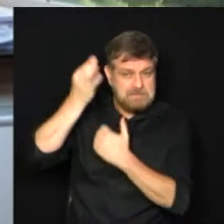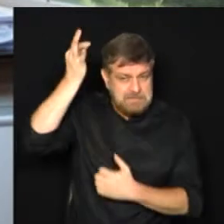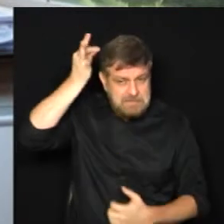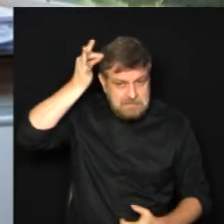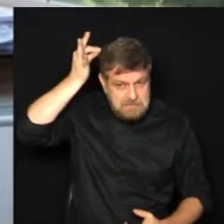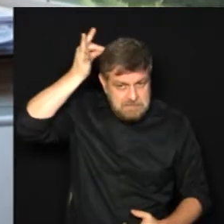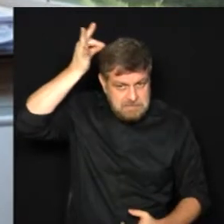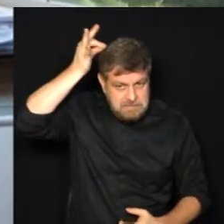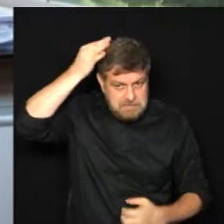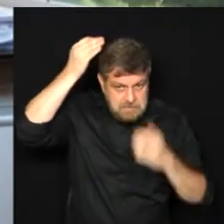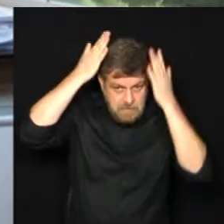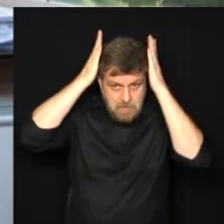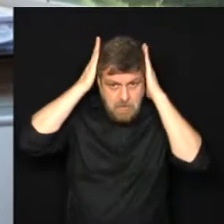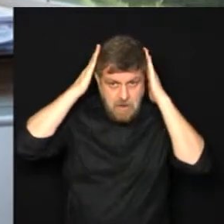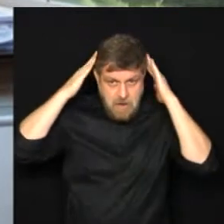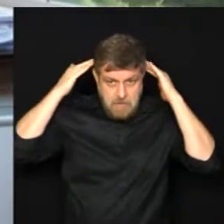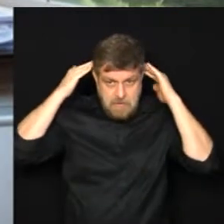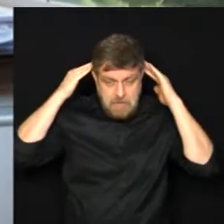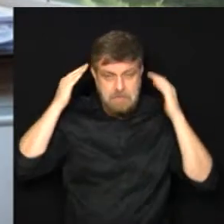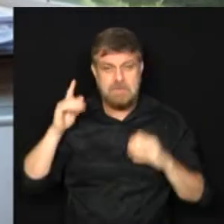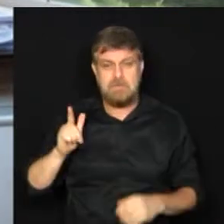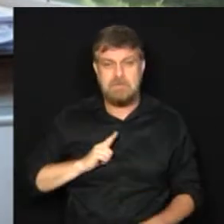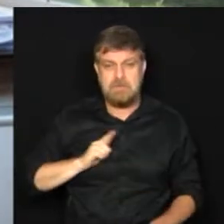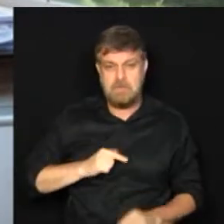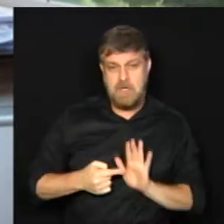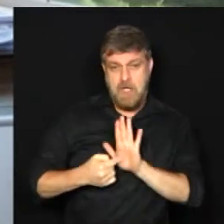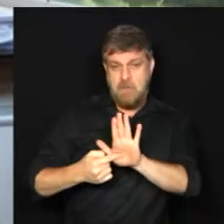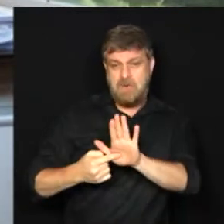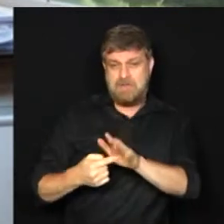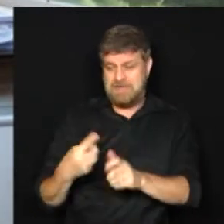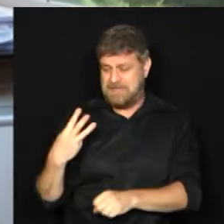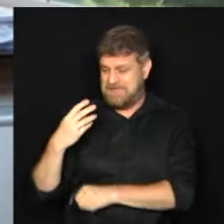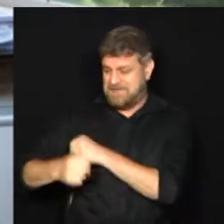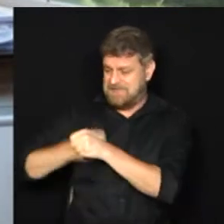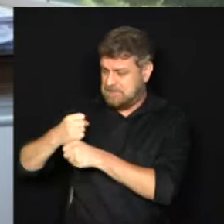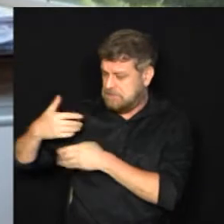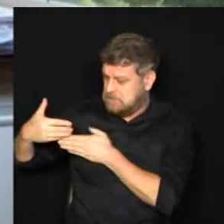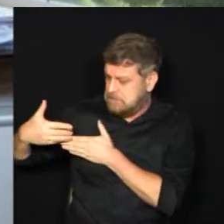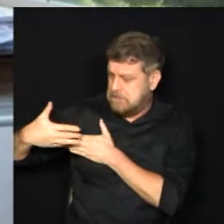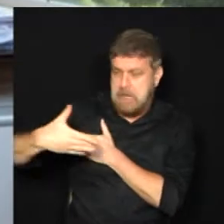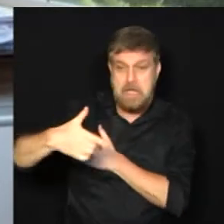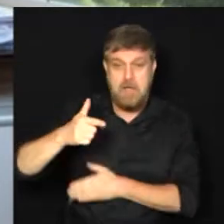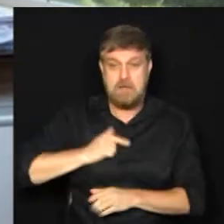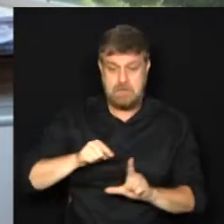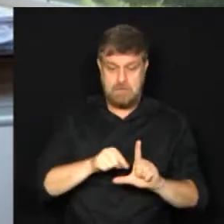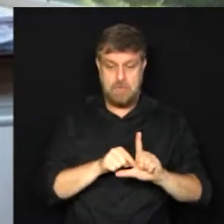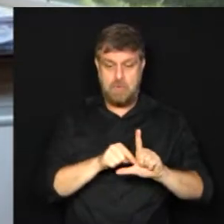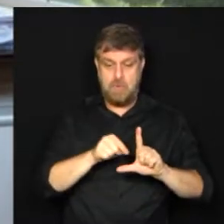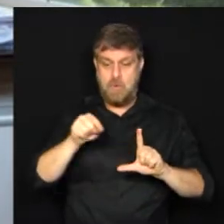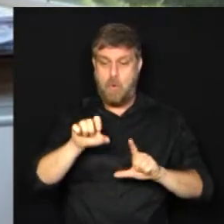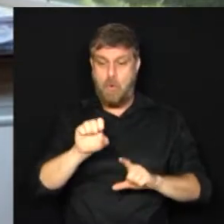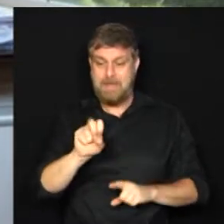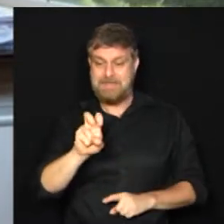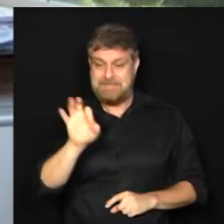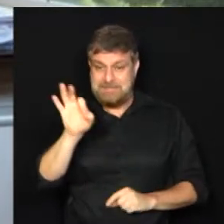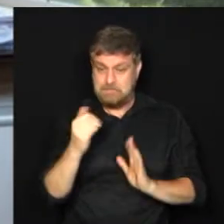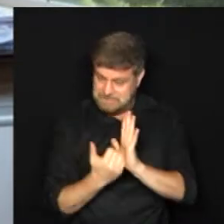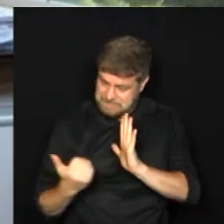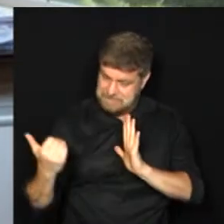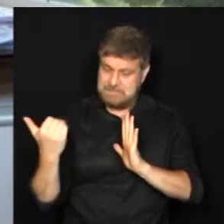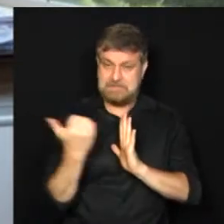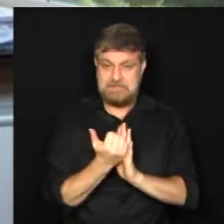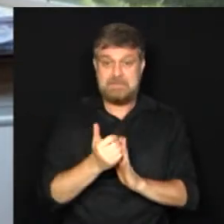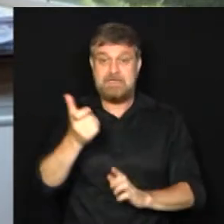shrs mostram que nos últimos três anos houve um aumento de 85 porcento da